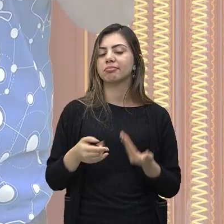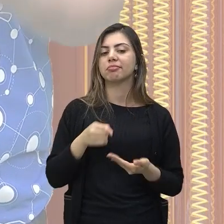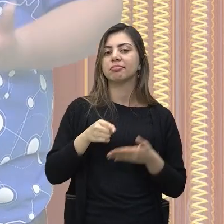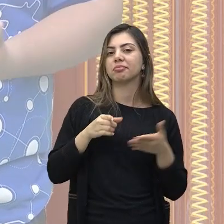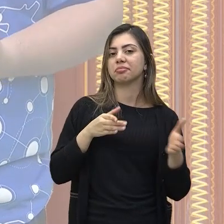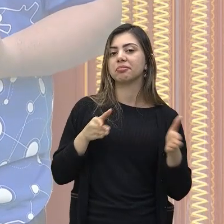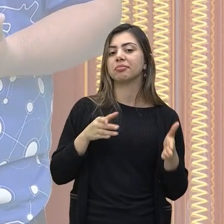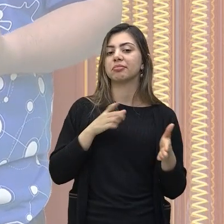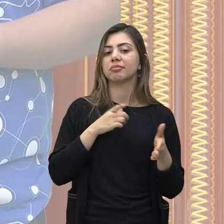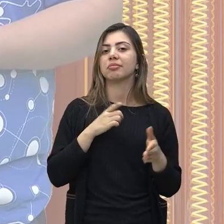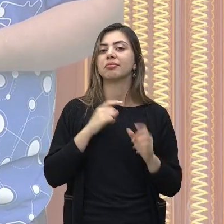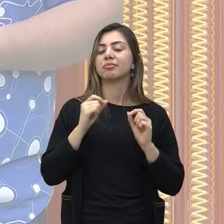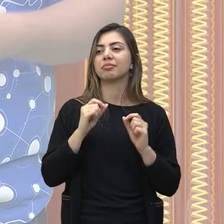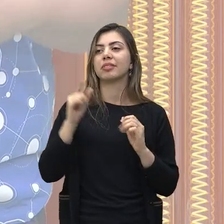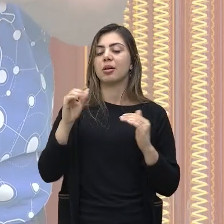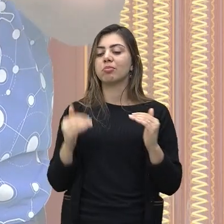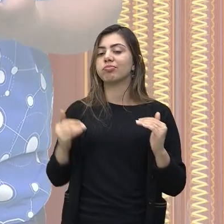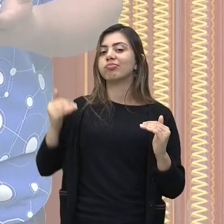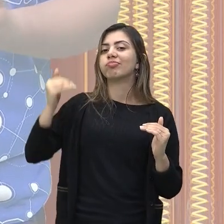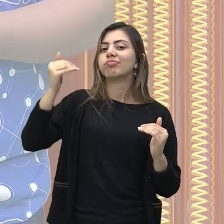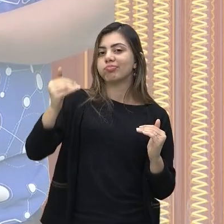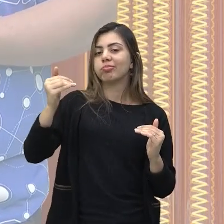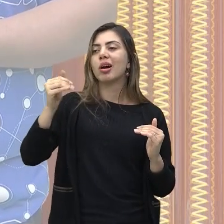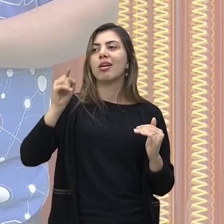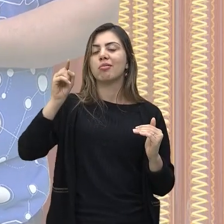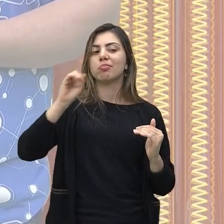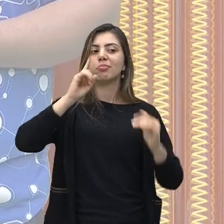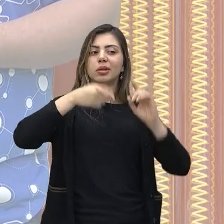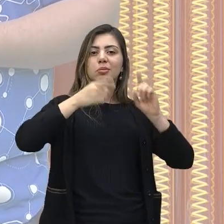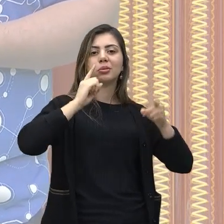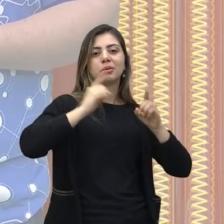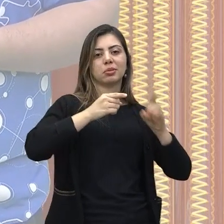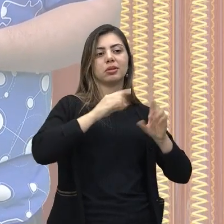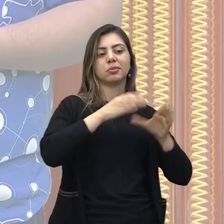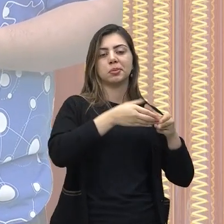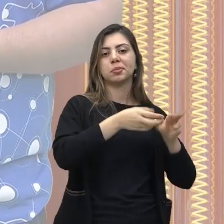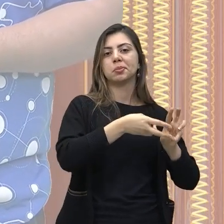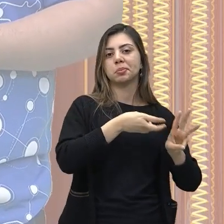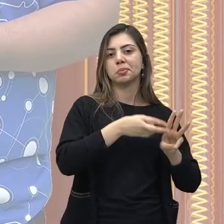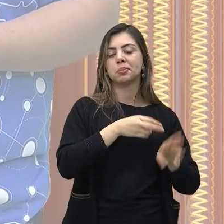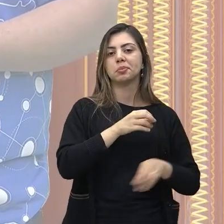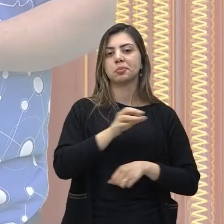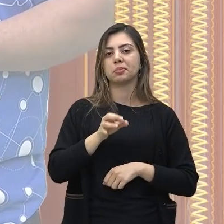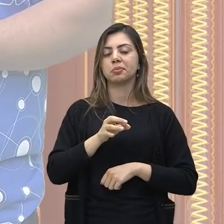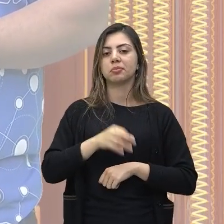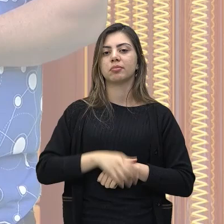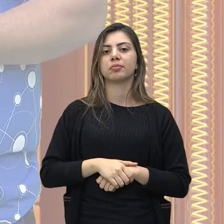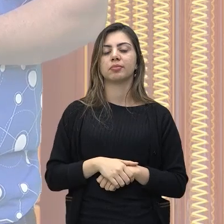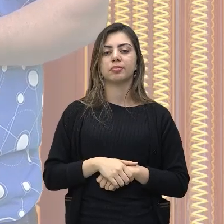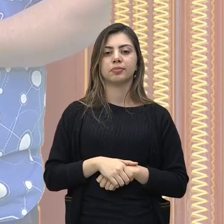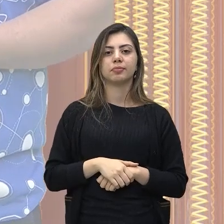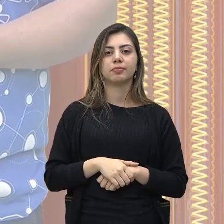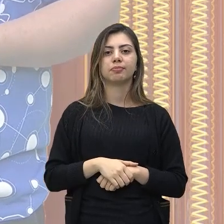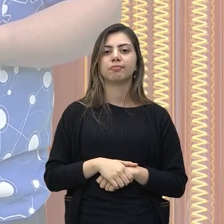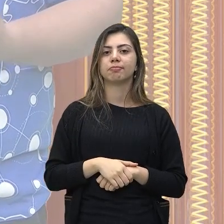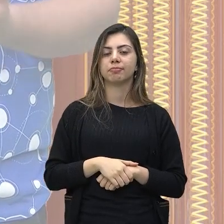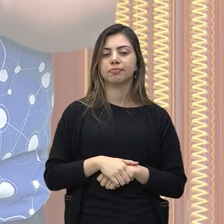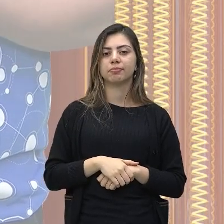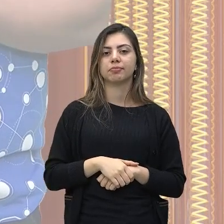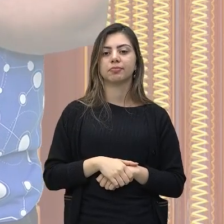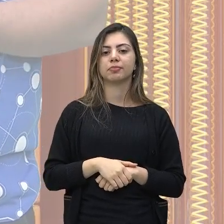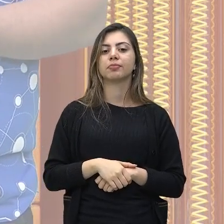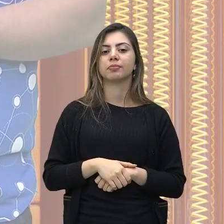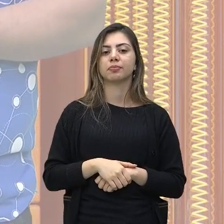esse paternalismo sobre os indígenas atuando, tá, nessa questão das terras e tudo mais. Continuando,